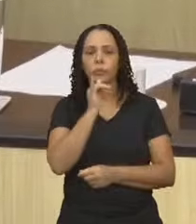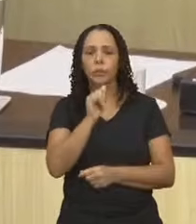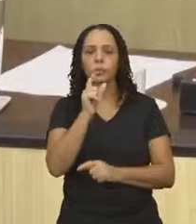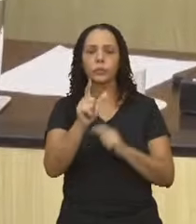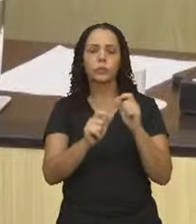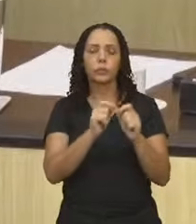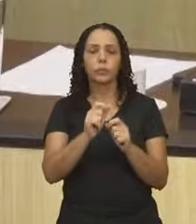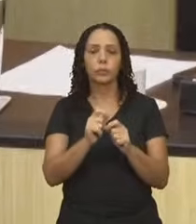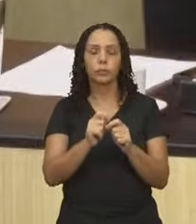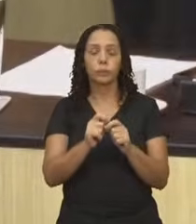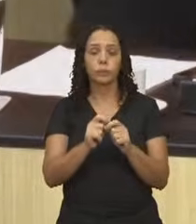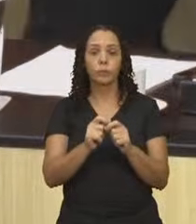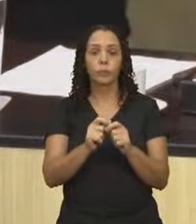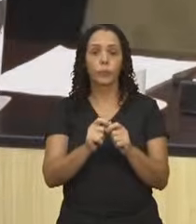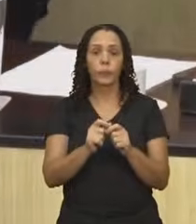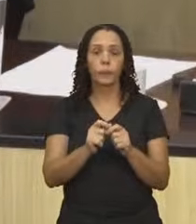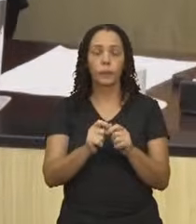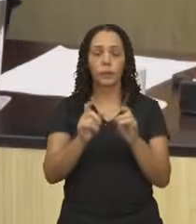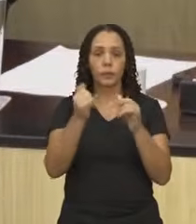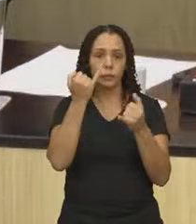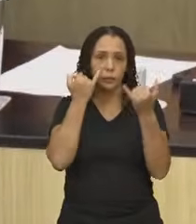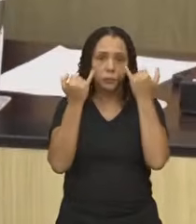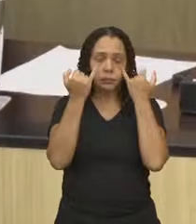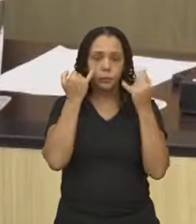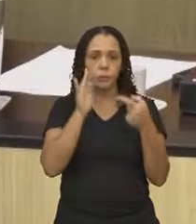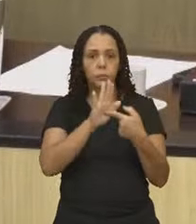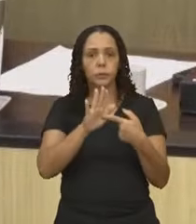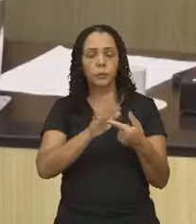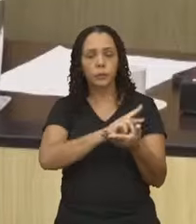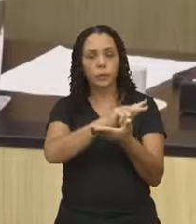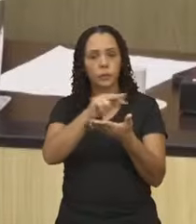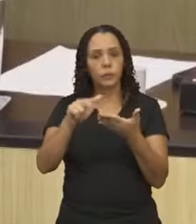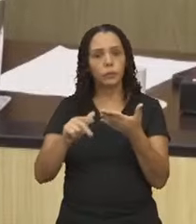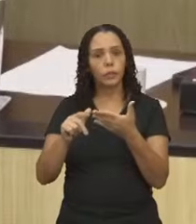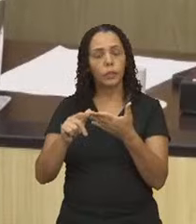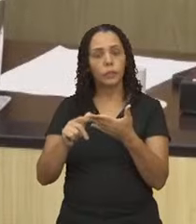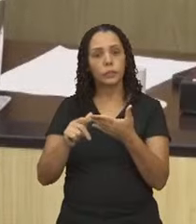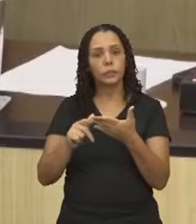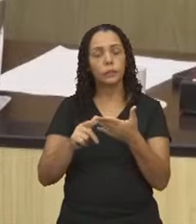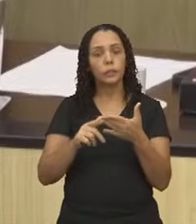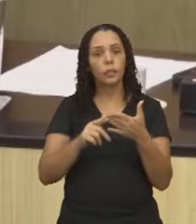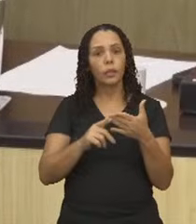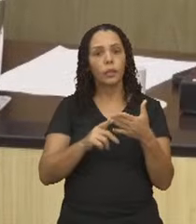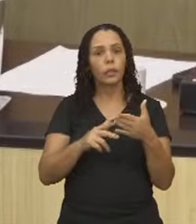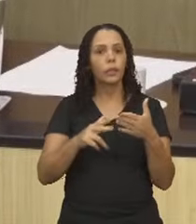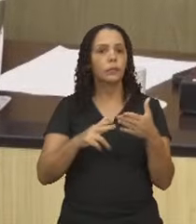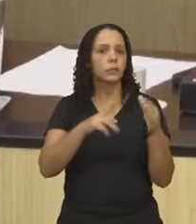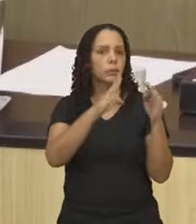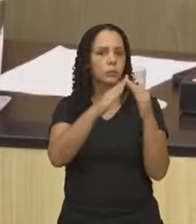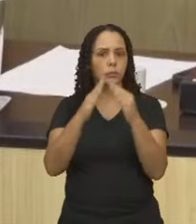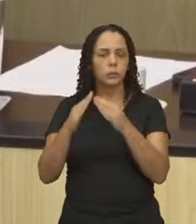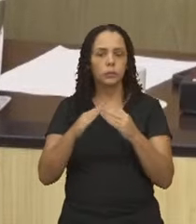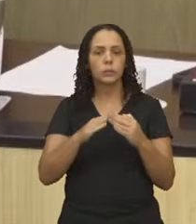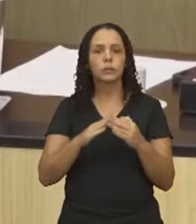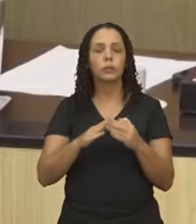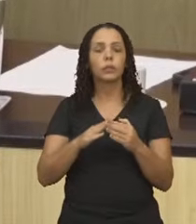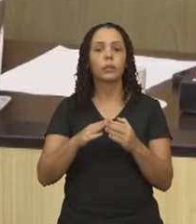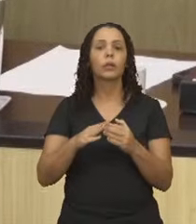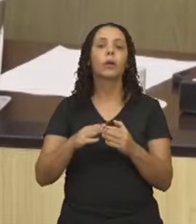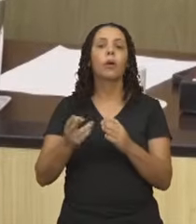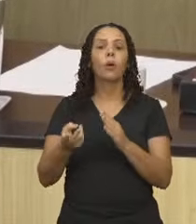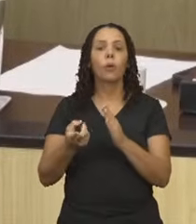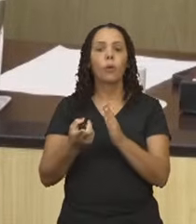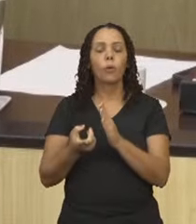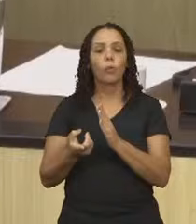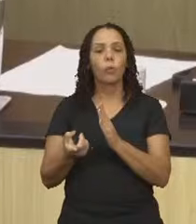informações coligidas, diversos imóveis situados no território de Jacareí estariam recolhendo tributos ao